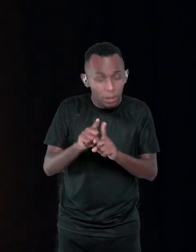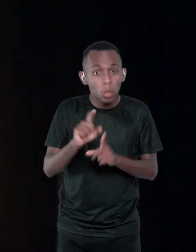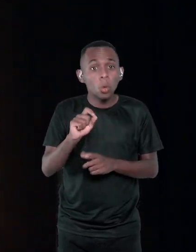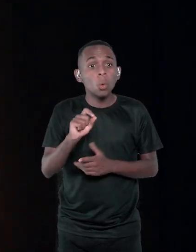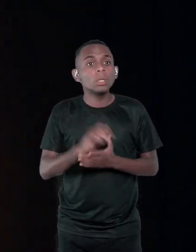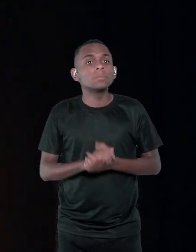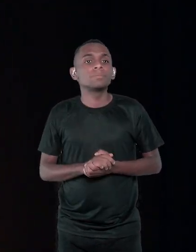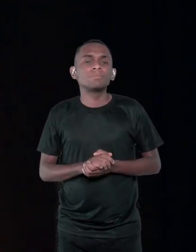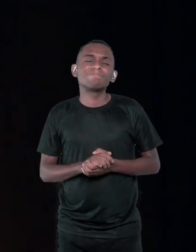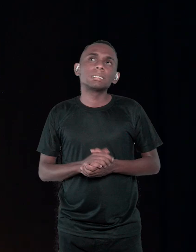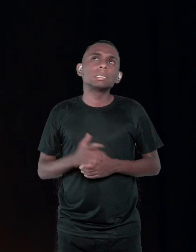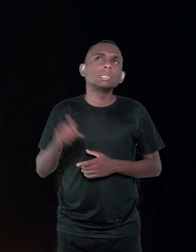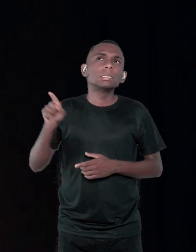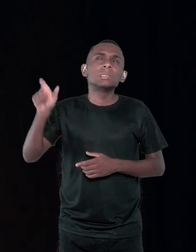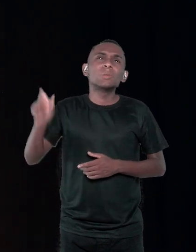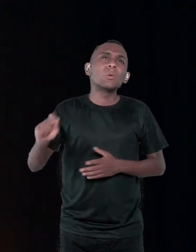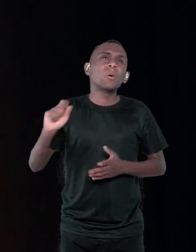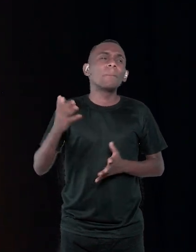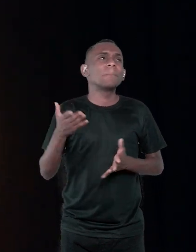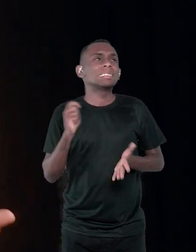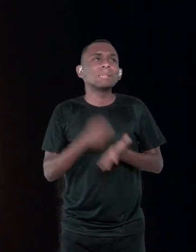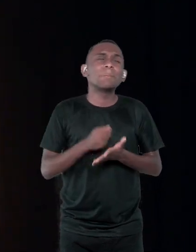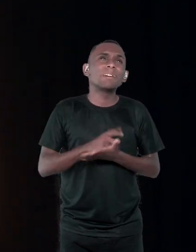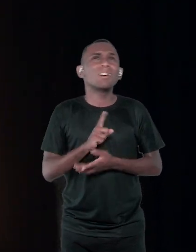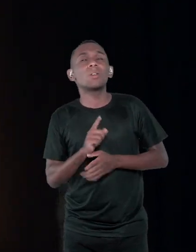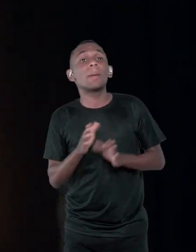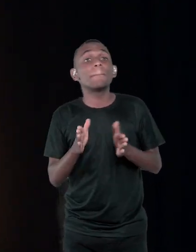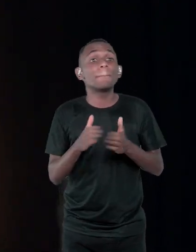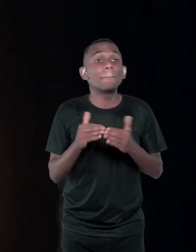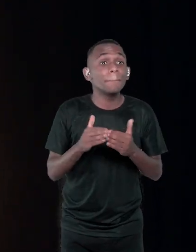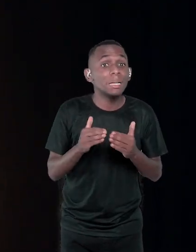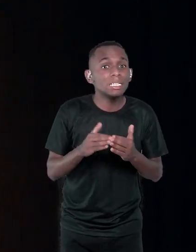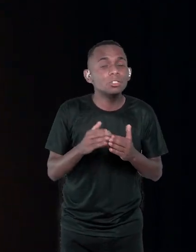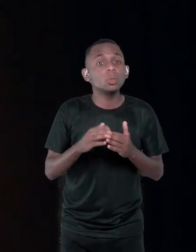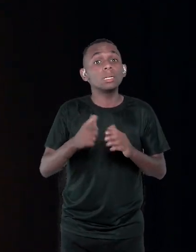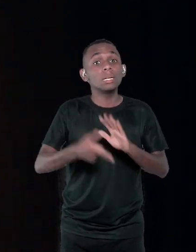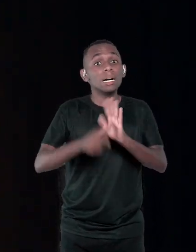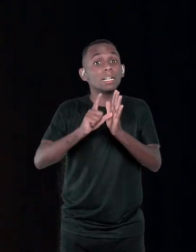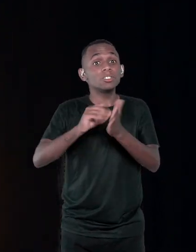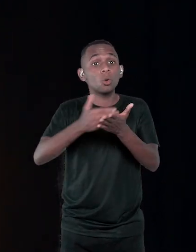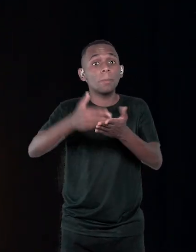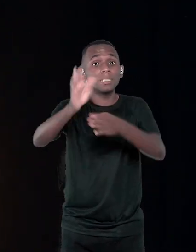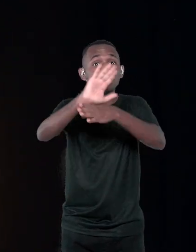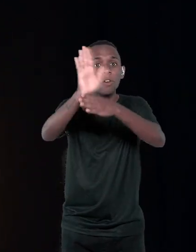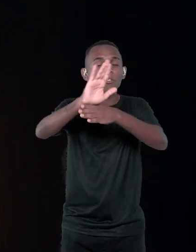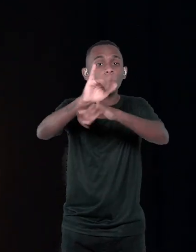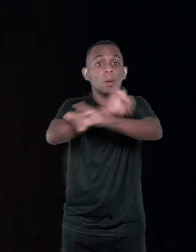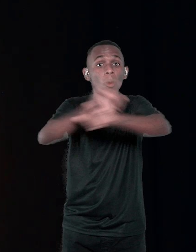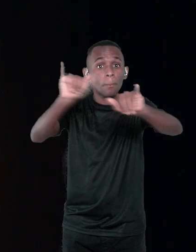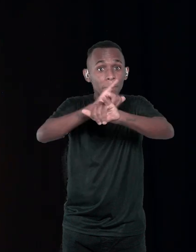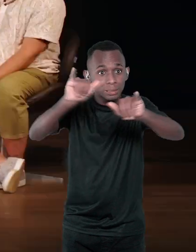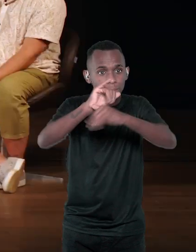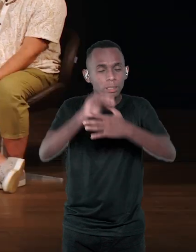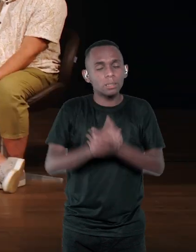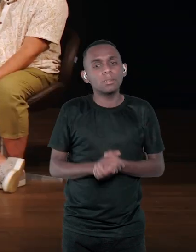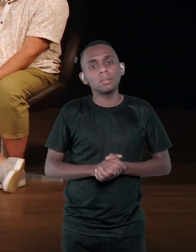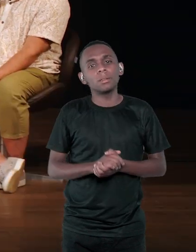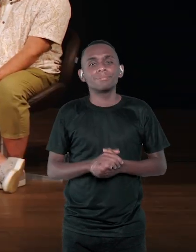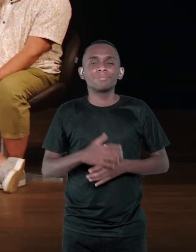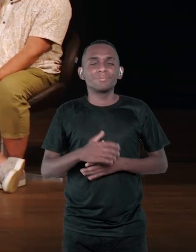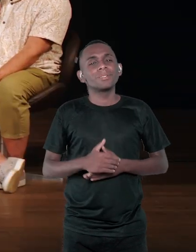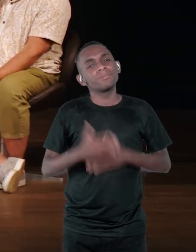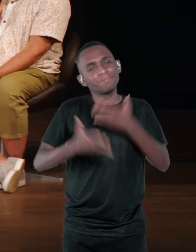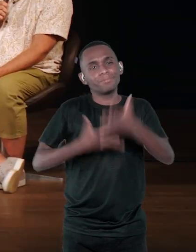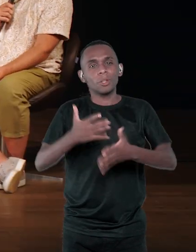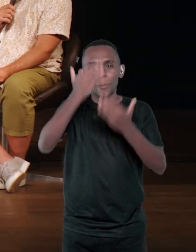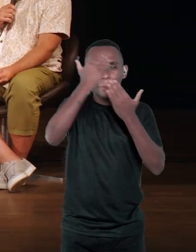Ele obrigou não, mas ele pediu que antes do filme dele passasse um recado dele. E o recado dele é o seguinte: muito obrigado porque você está no